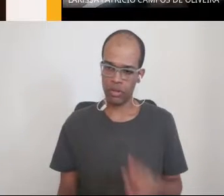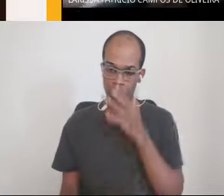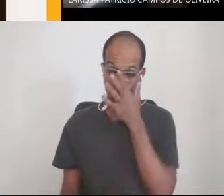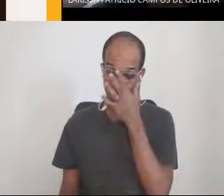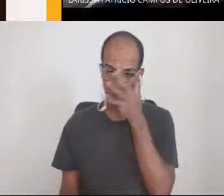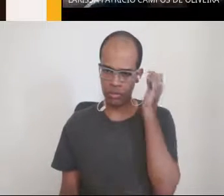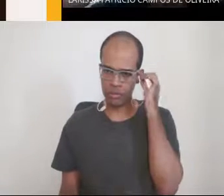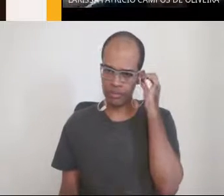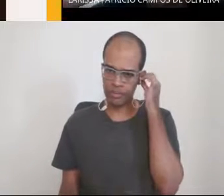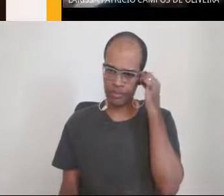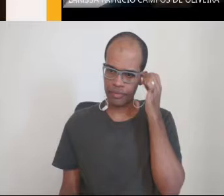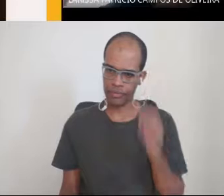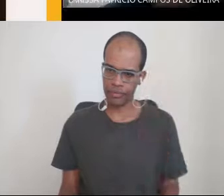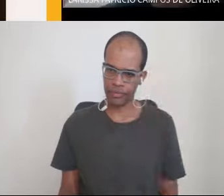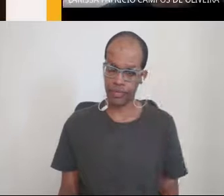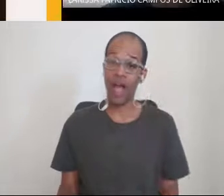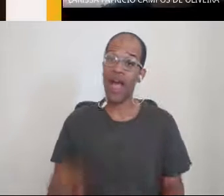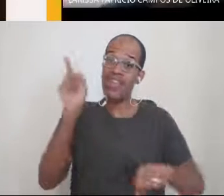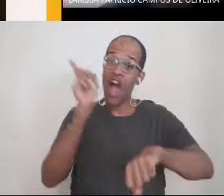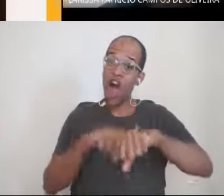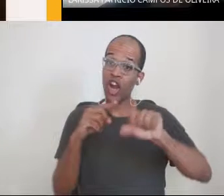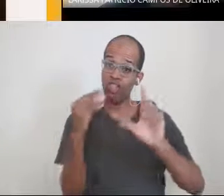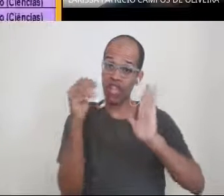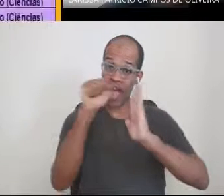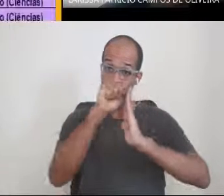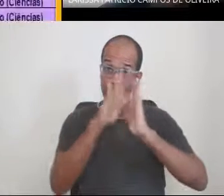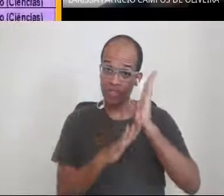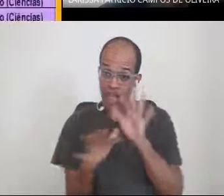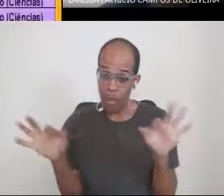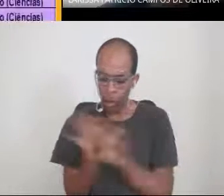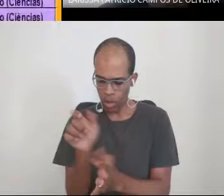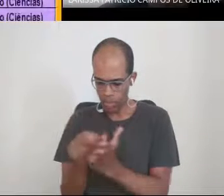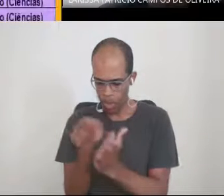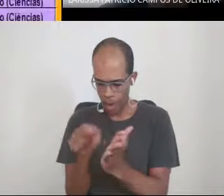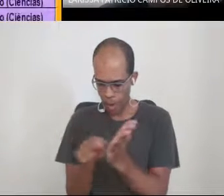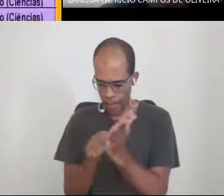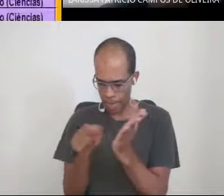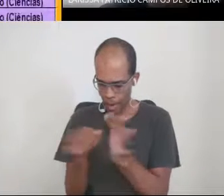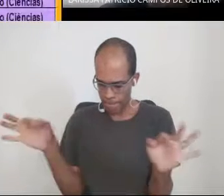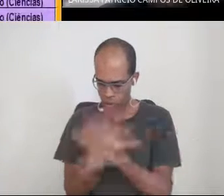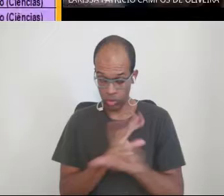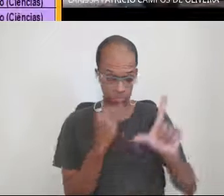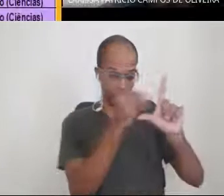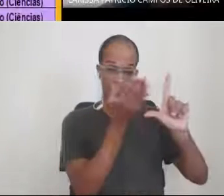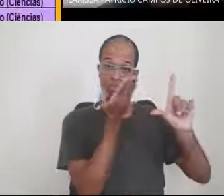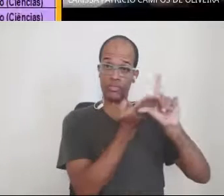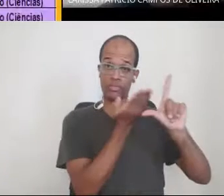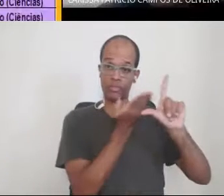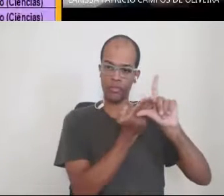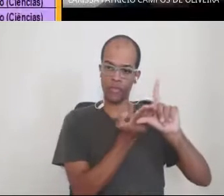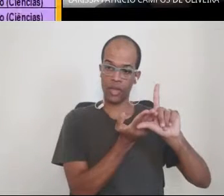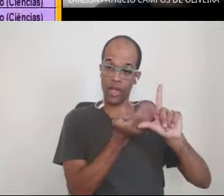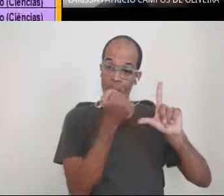importante. Quando vocês forem entregar as atividades de vocês, quando vocês fazem as atividades e vocês forem entregar, vocês têm